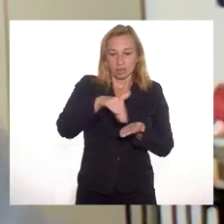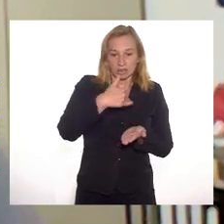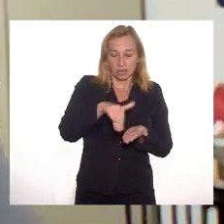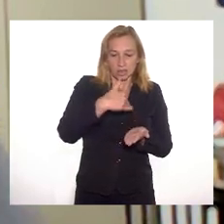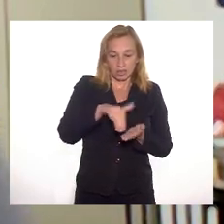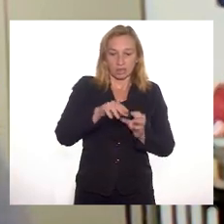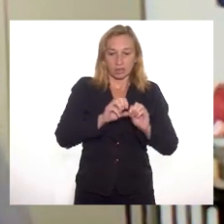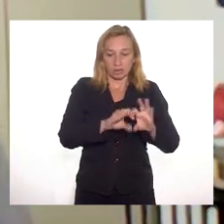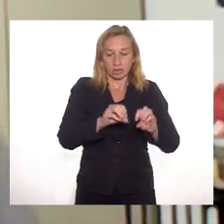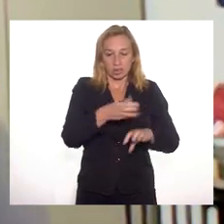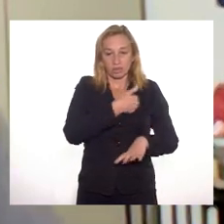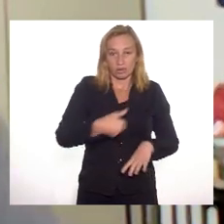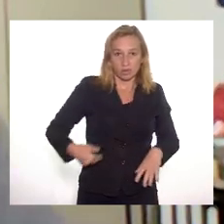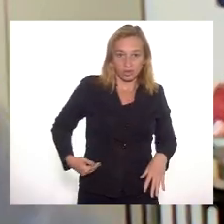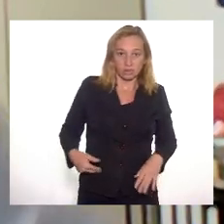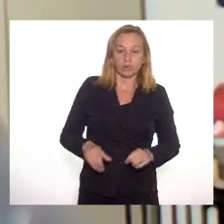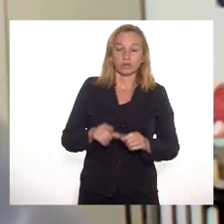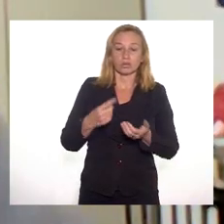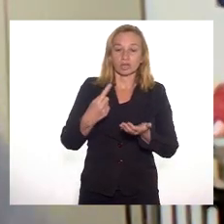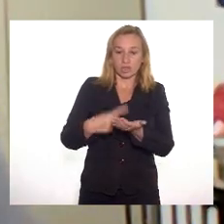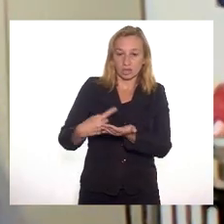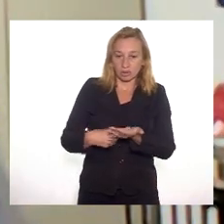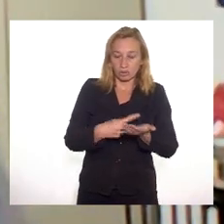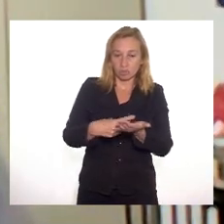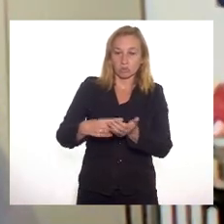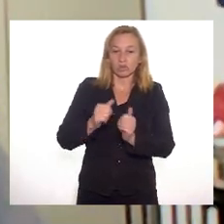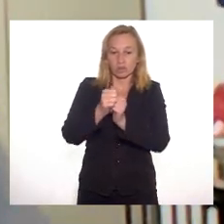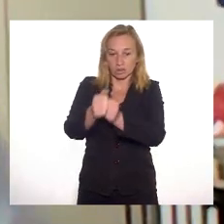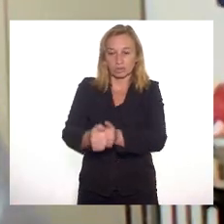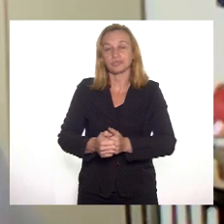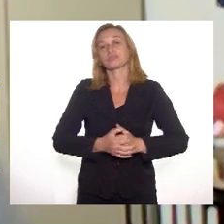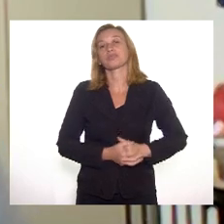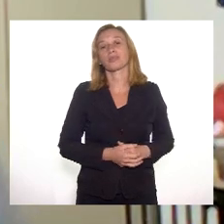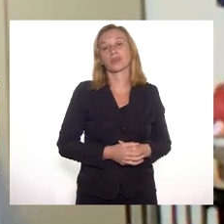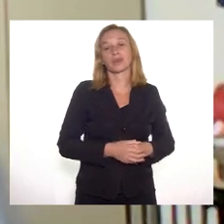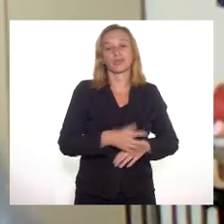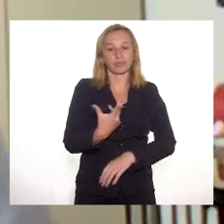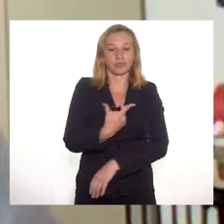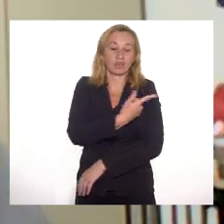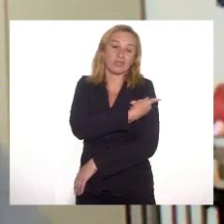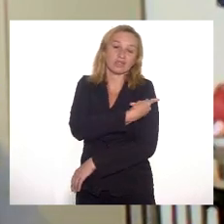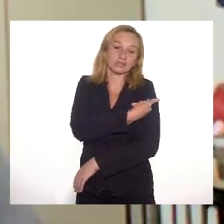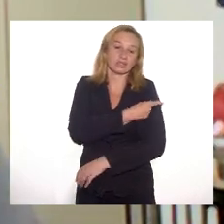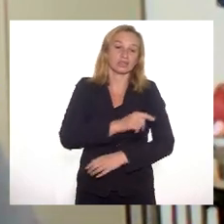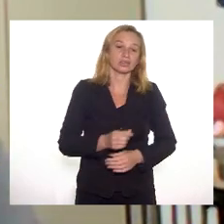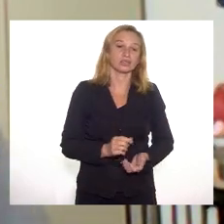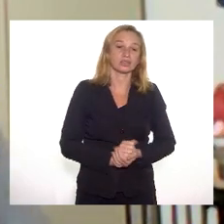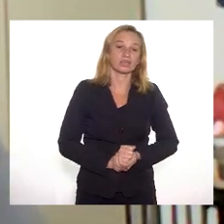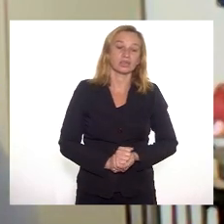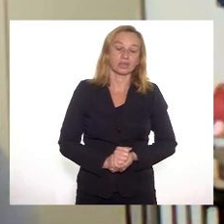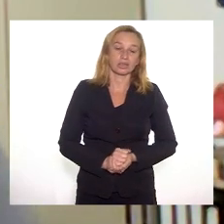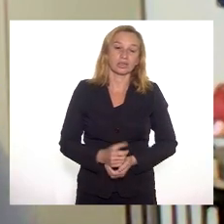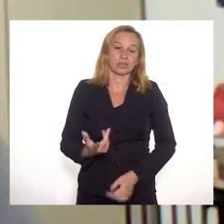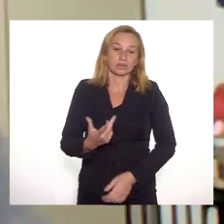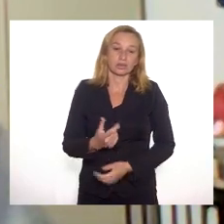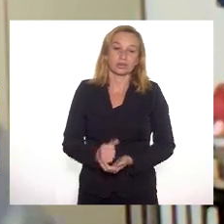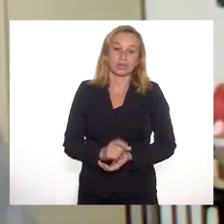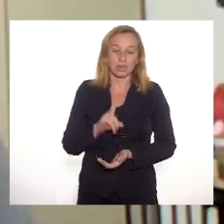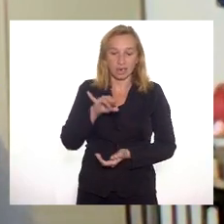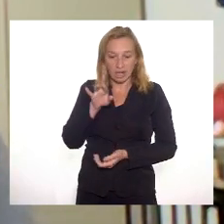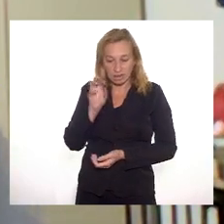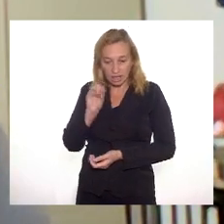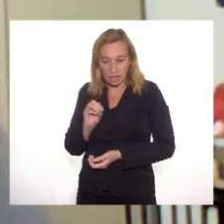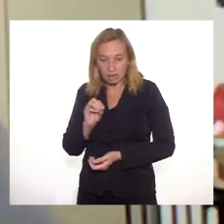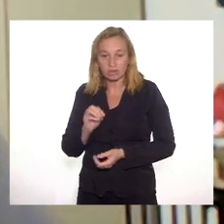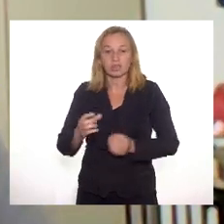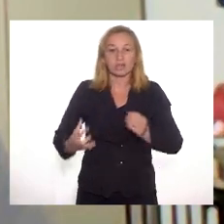né, com o governador, para que eles coordenem esse processo de imunização e de garantia de um calendário